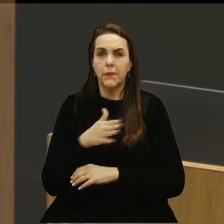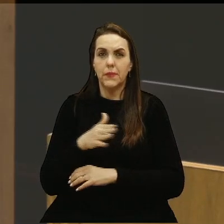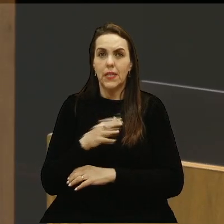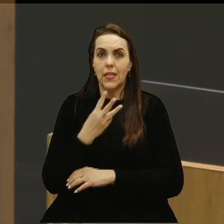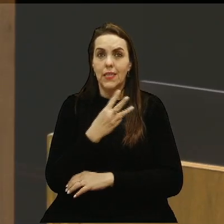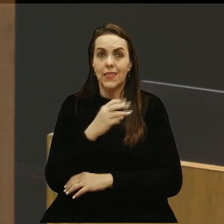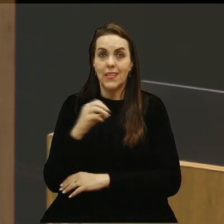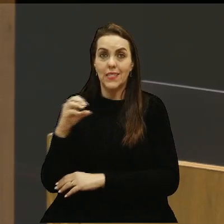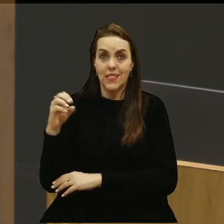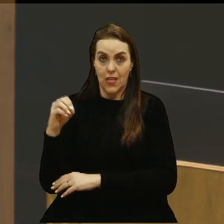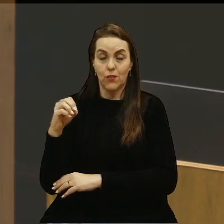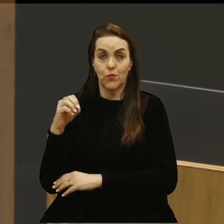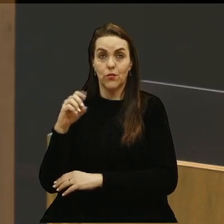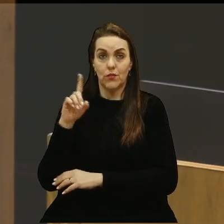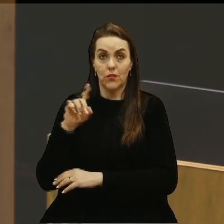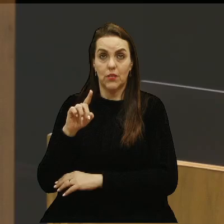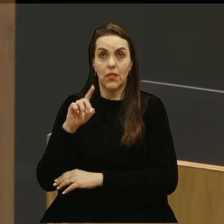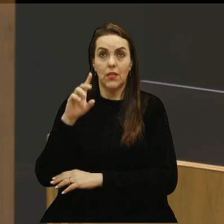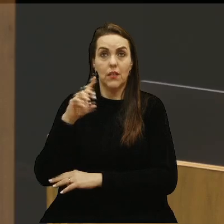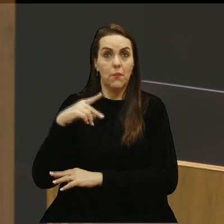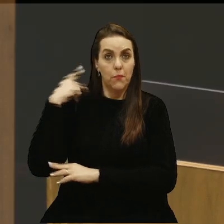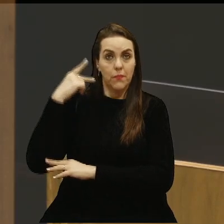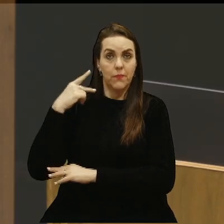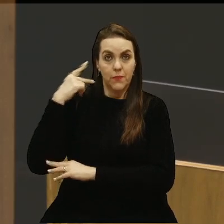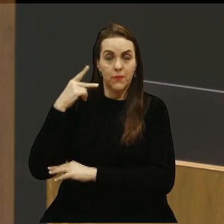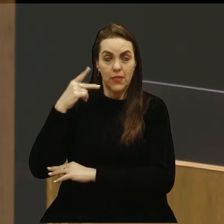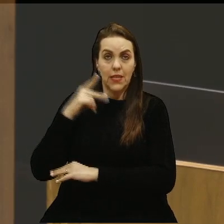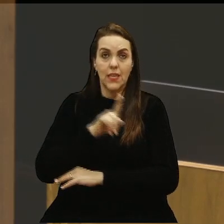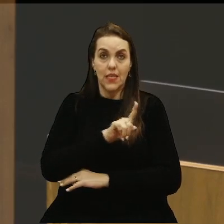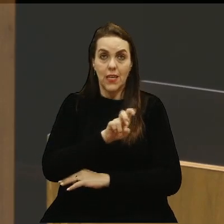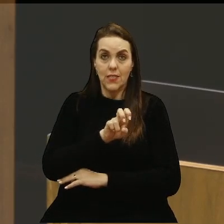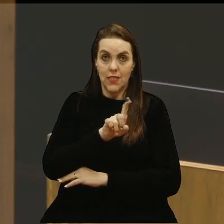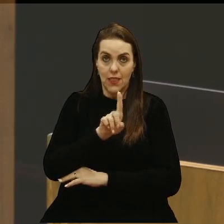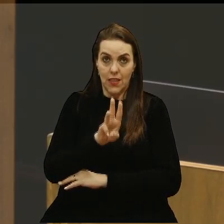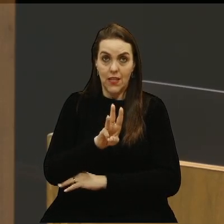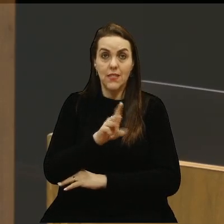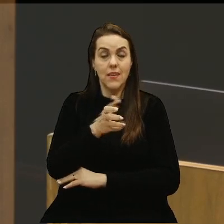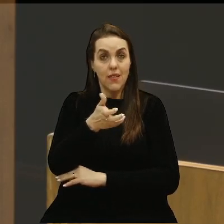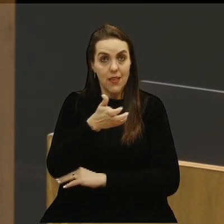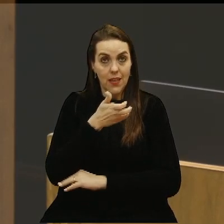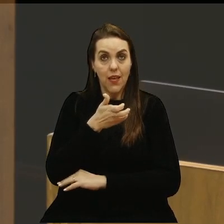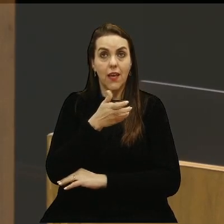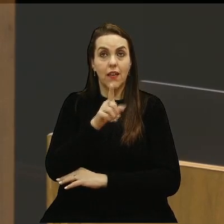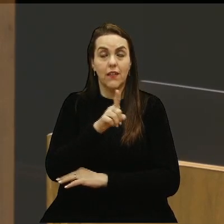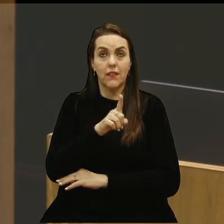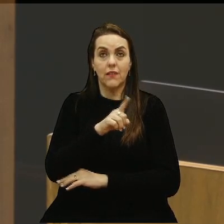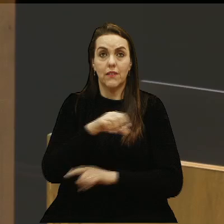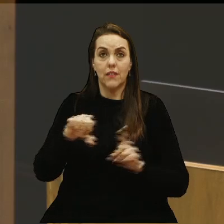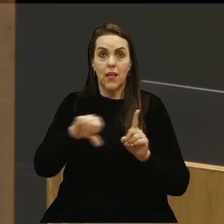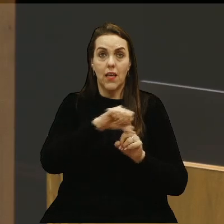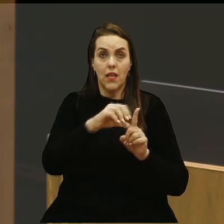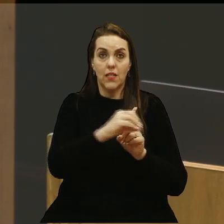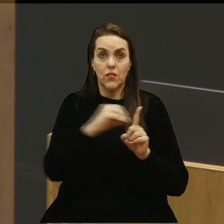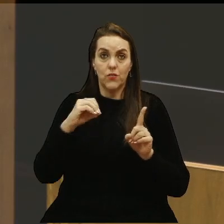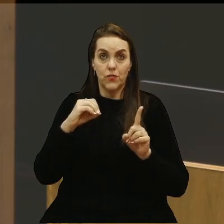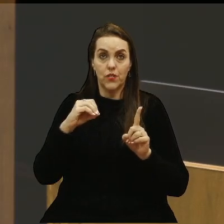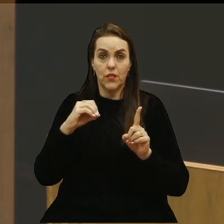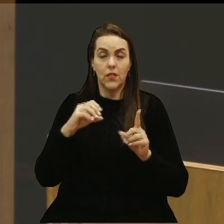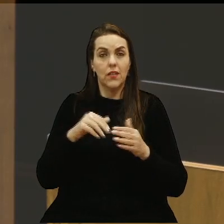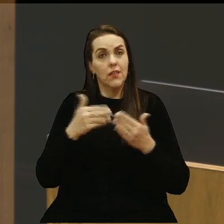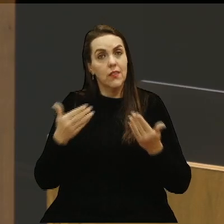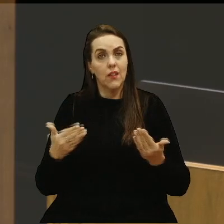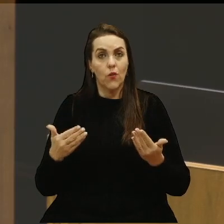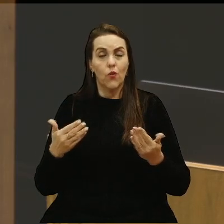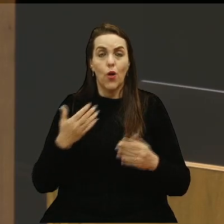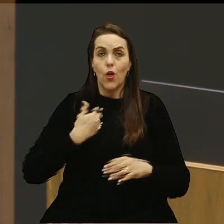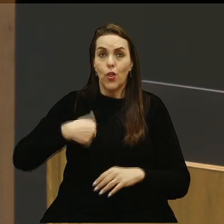300 parlamentares dos 513 que querem pautar anistia. Ou seja, nós